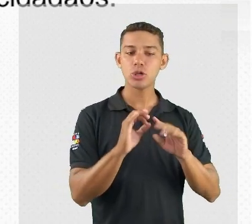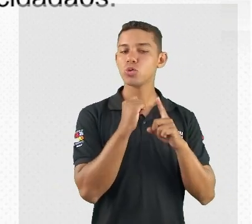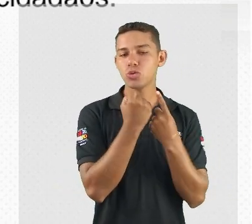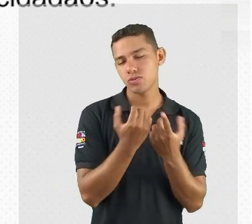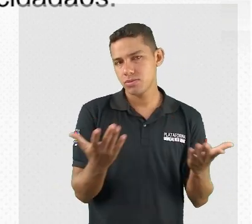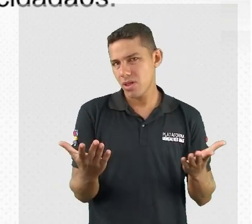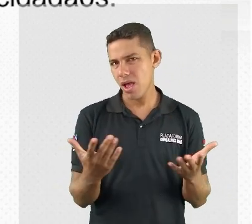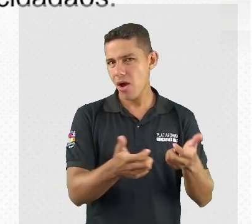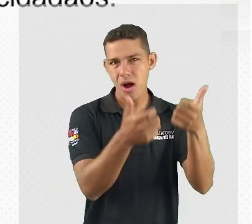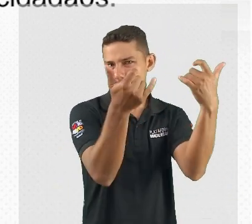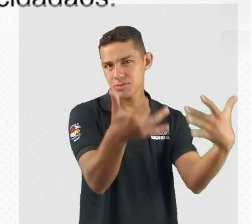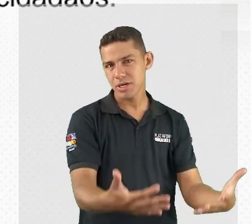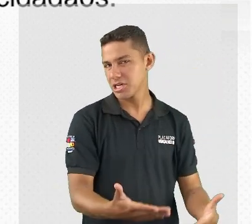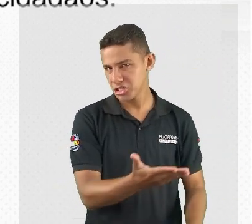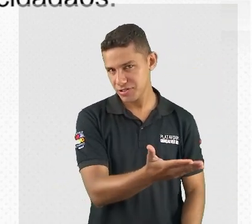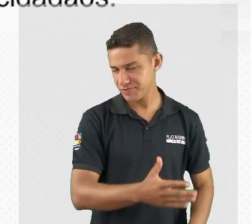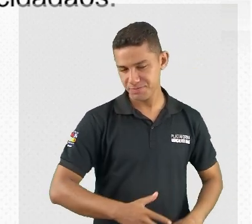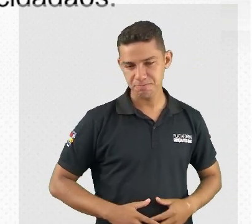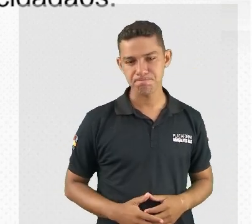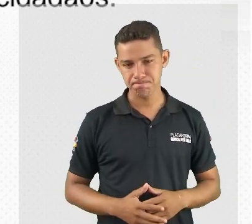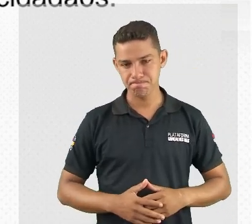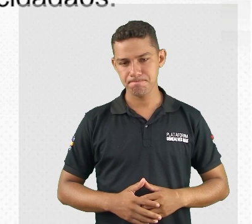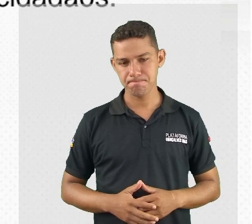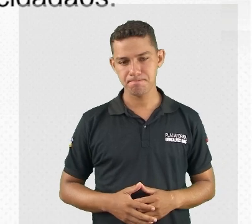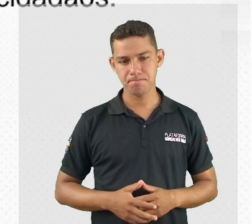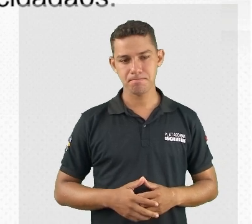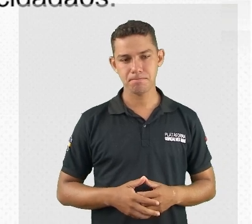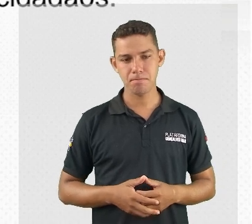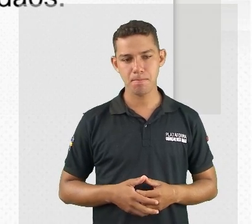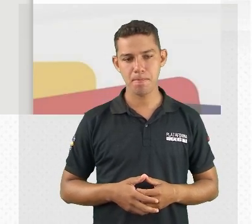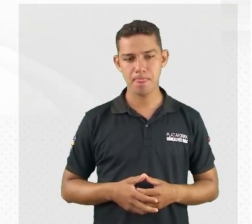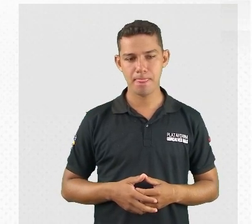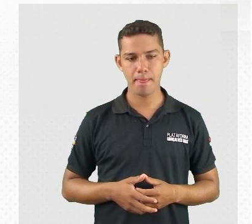Ela é autoexplicativa, né? Basicamente isso.